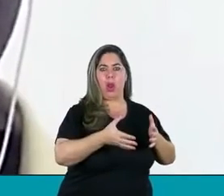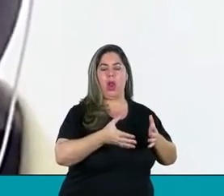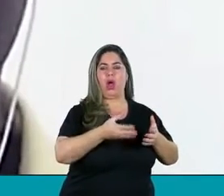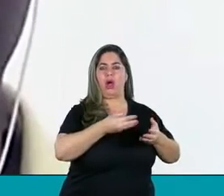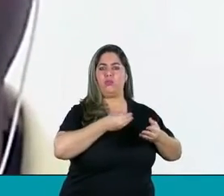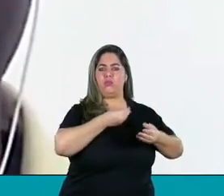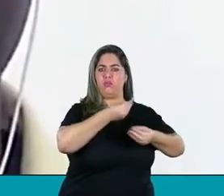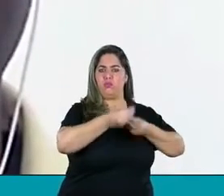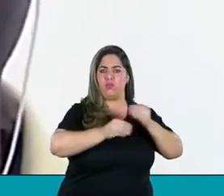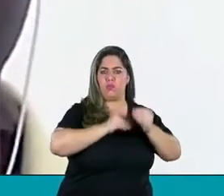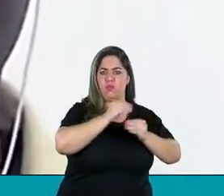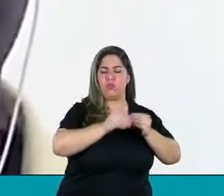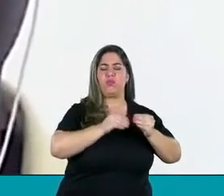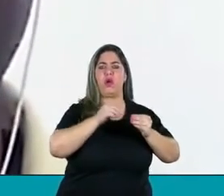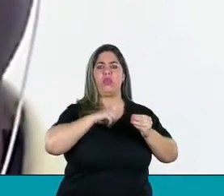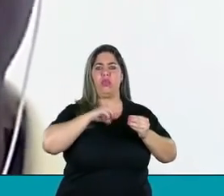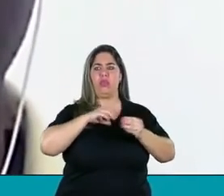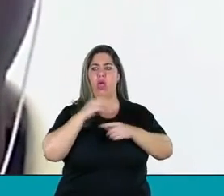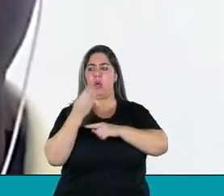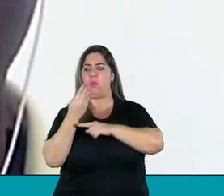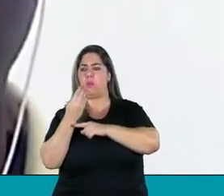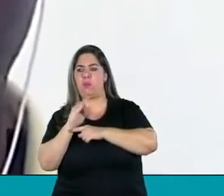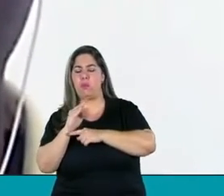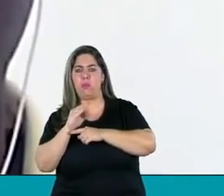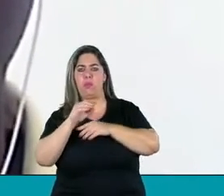simbiose existente entre o que é